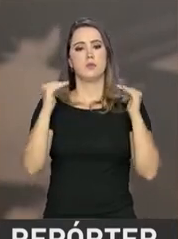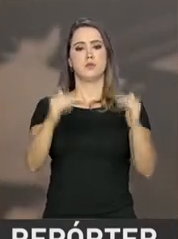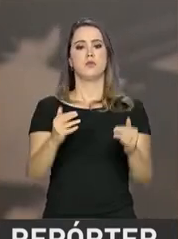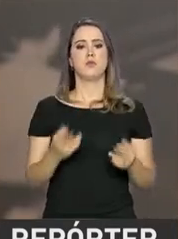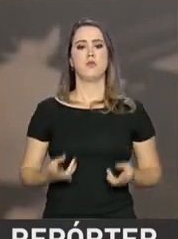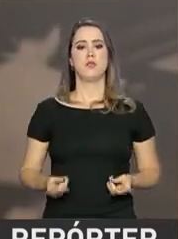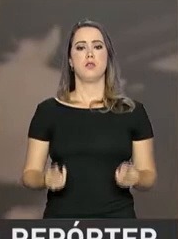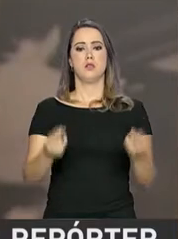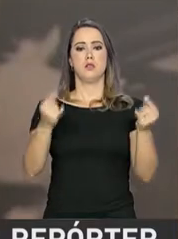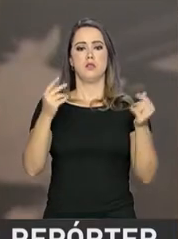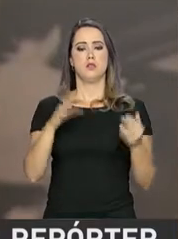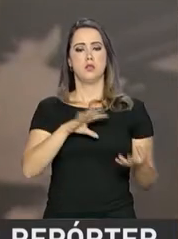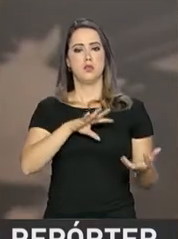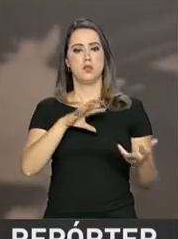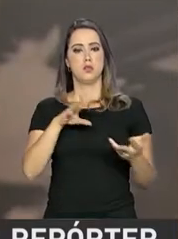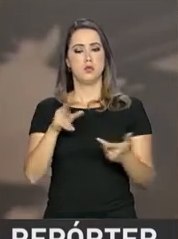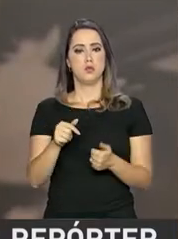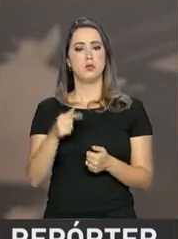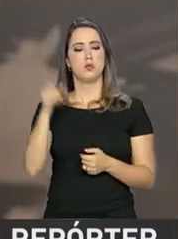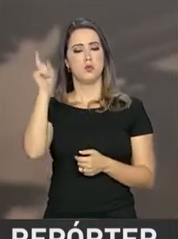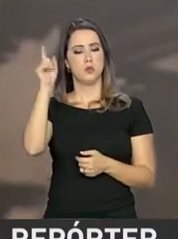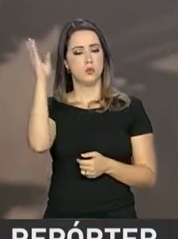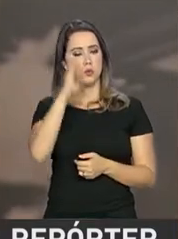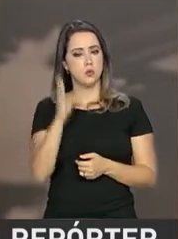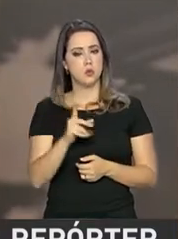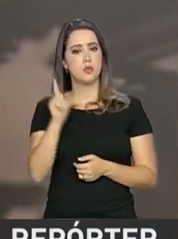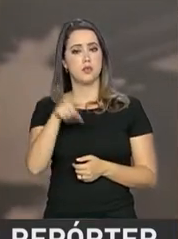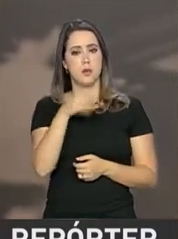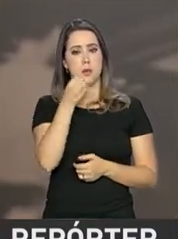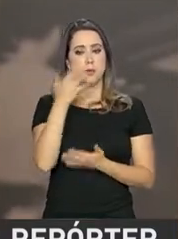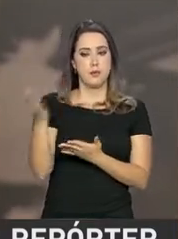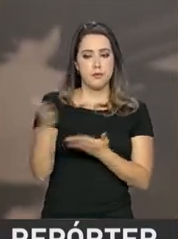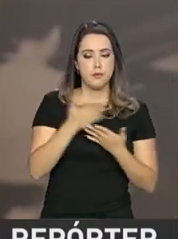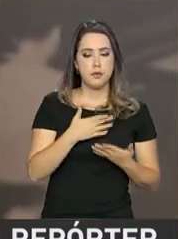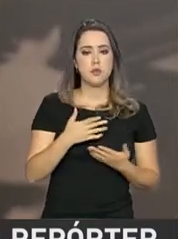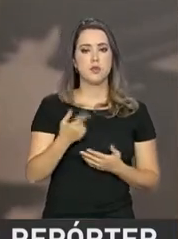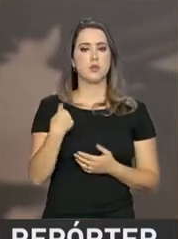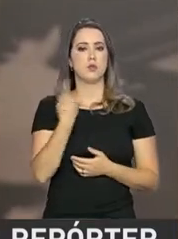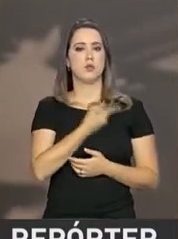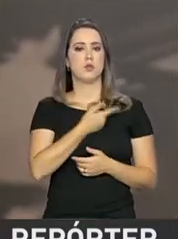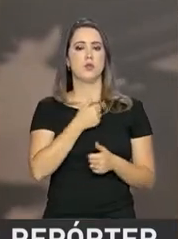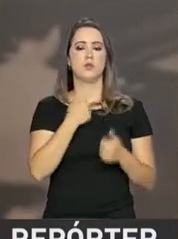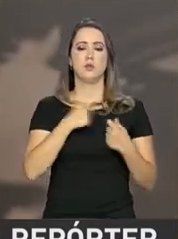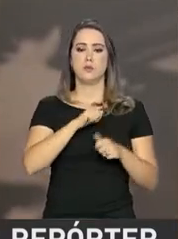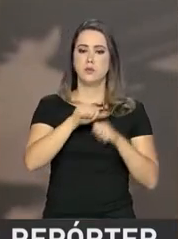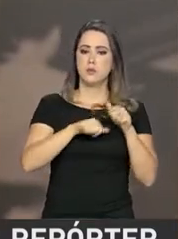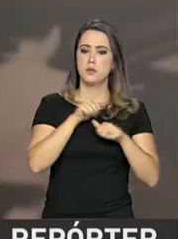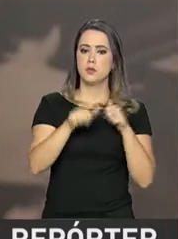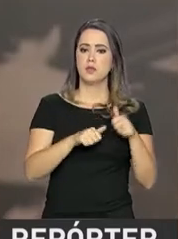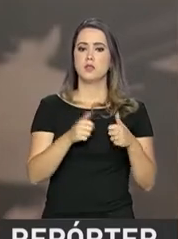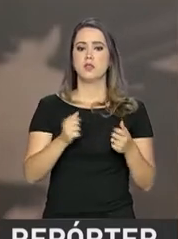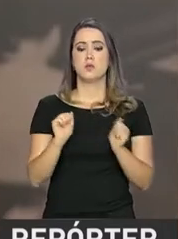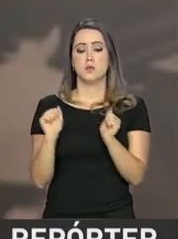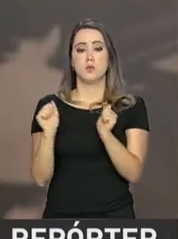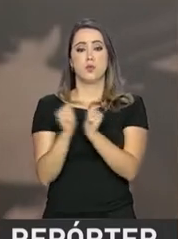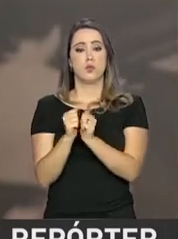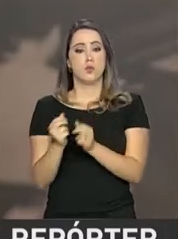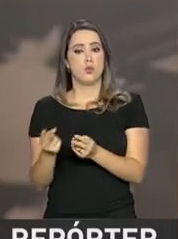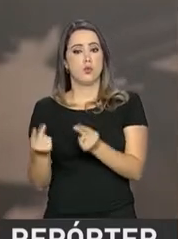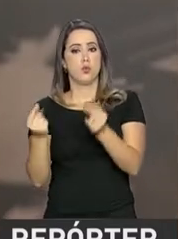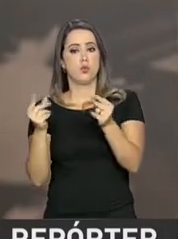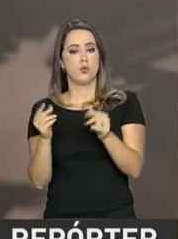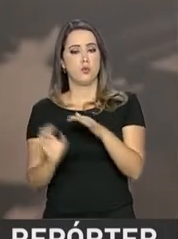estrangeiro no brasil vindo nós não vamos modernizar a infraestrutura do país sem o recurso